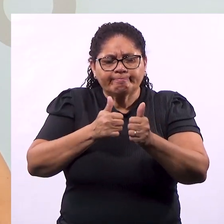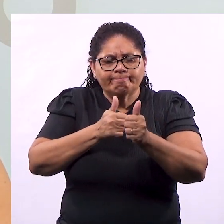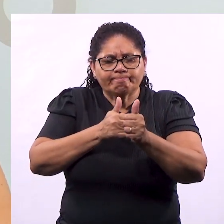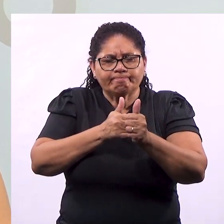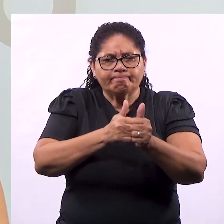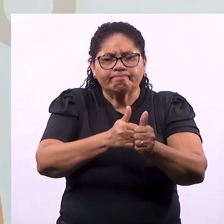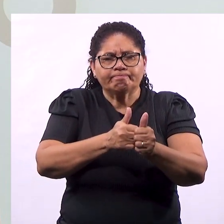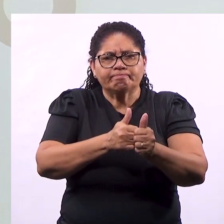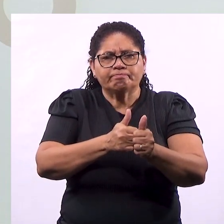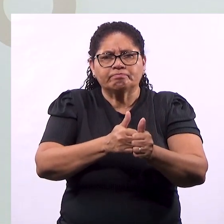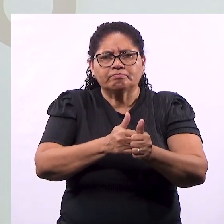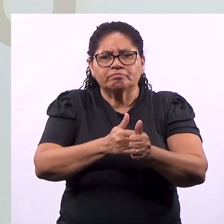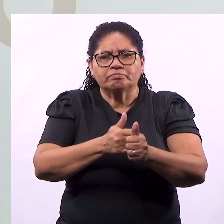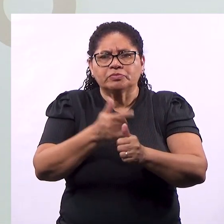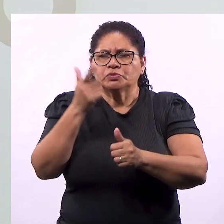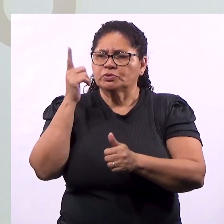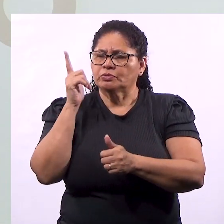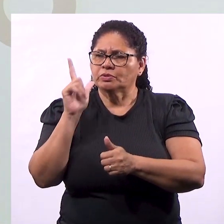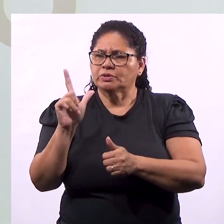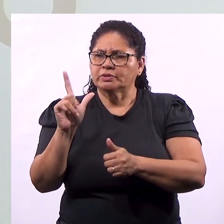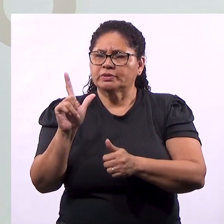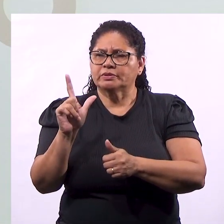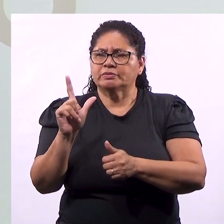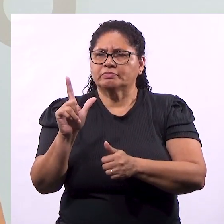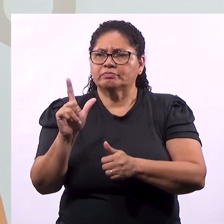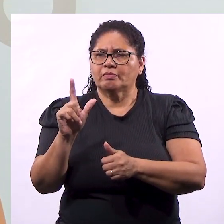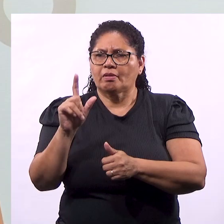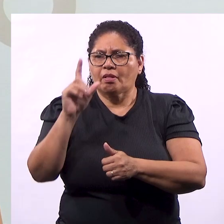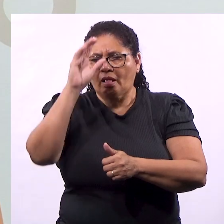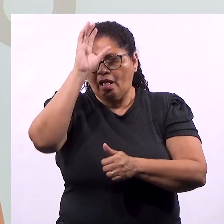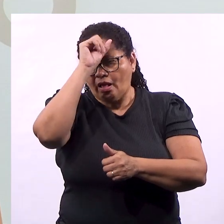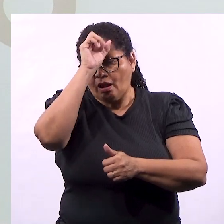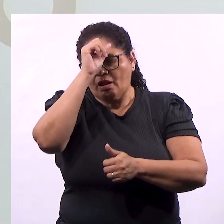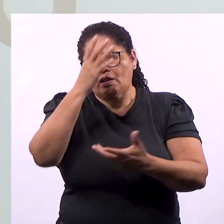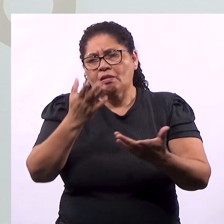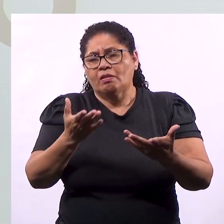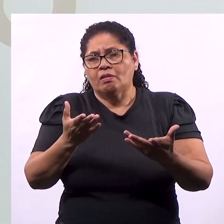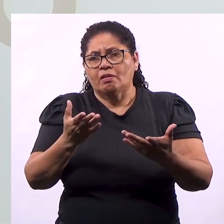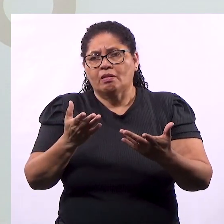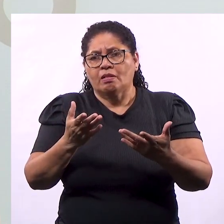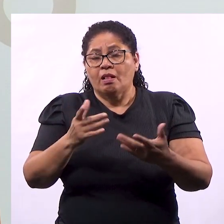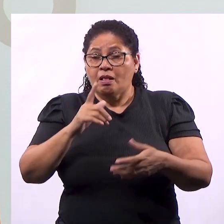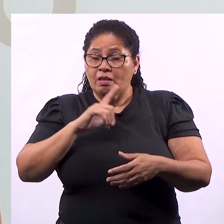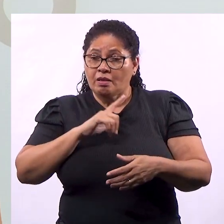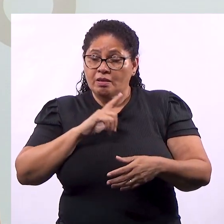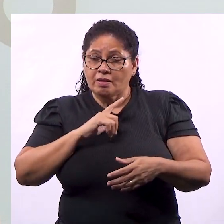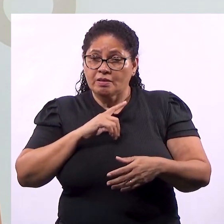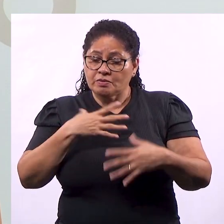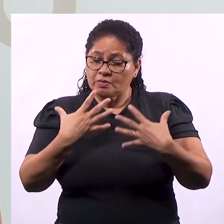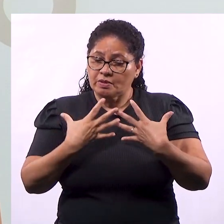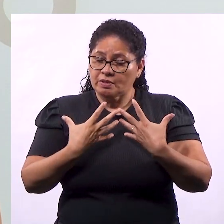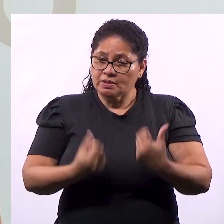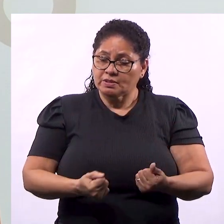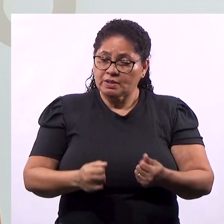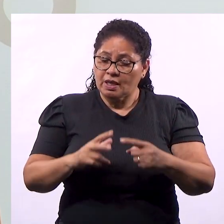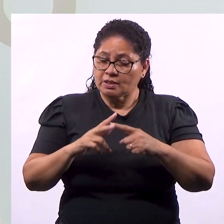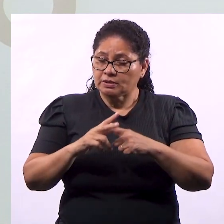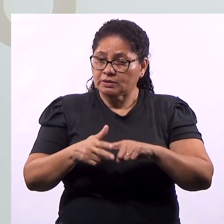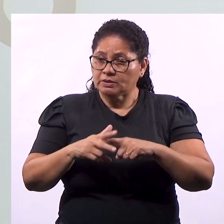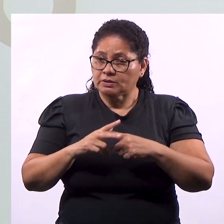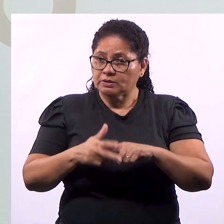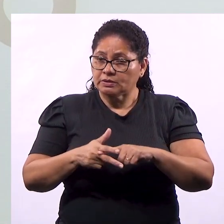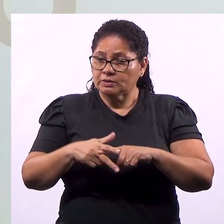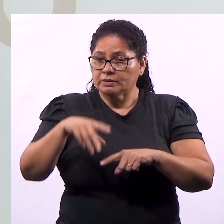consiga acompanhar o rendimento e desenvolvimento do meu educando e isso permite eu